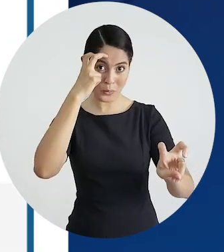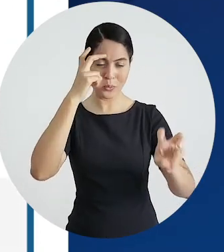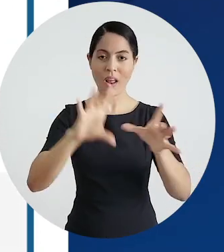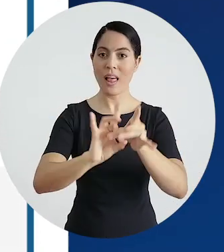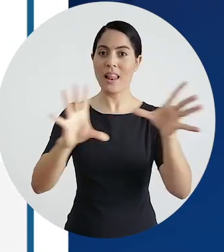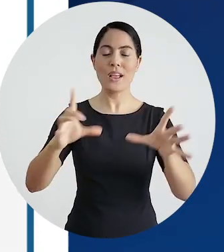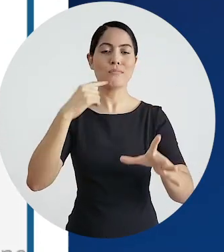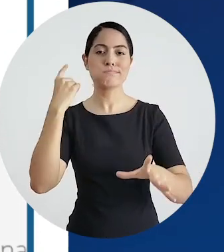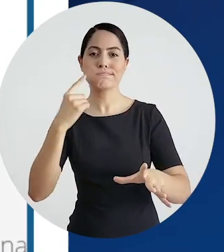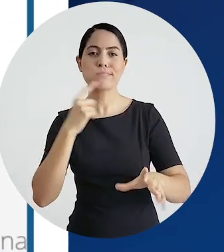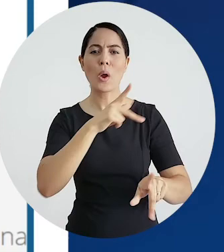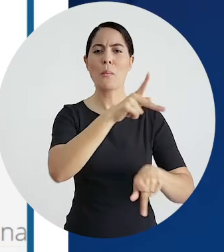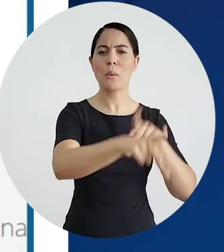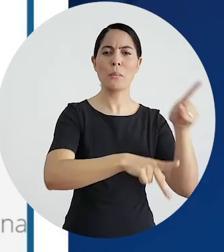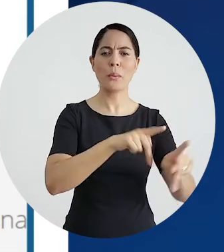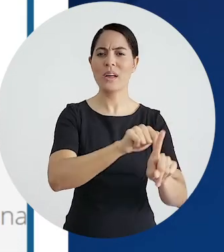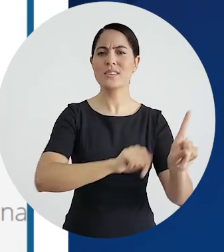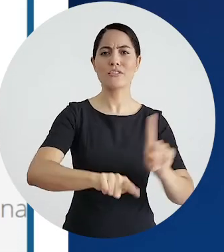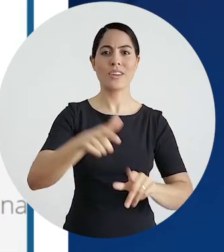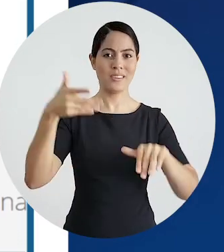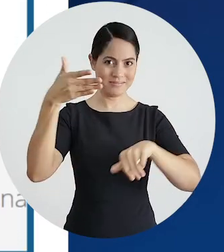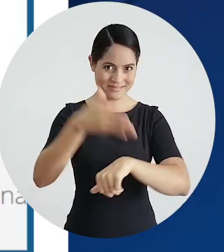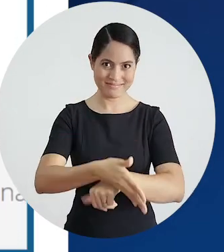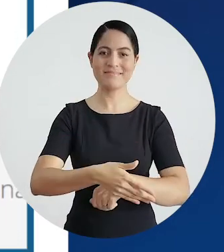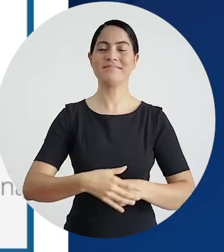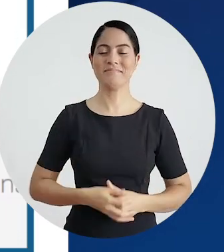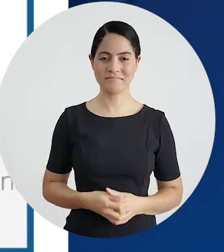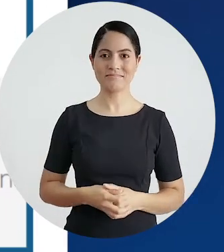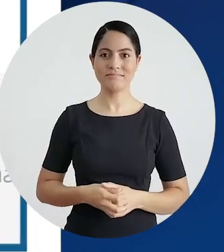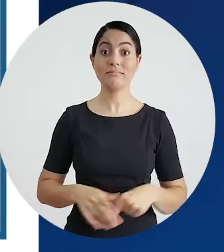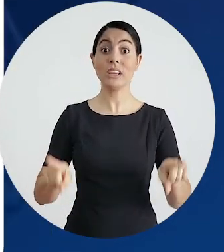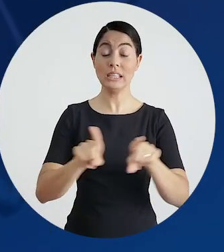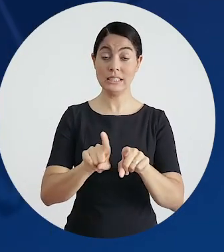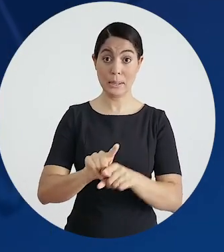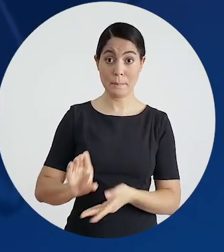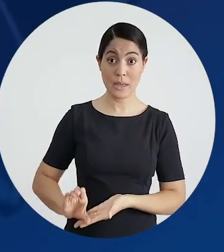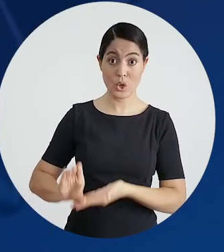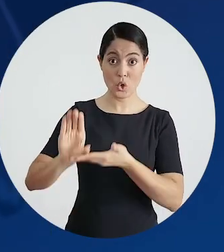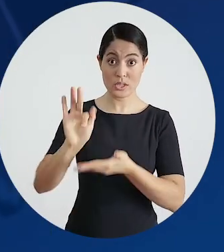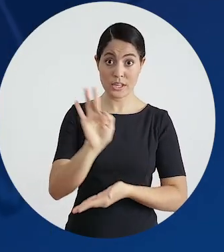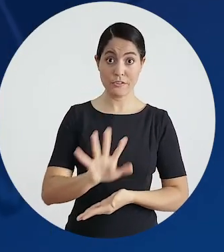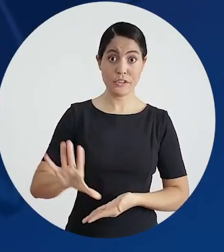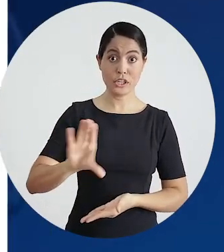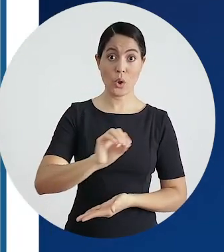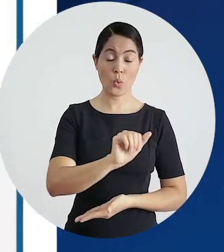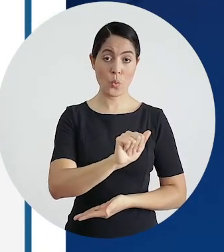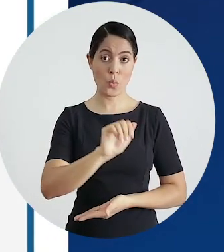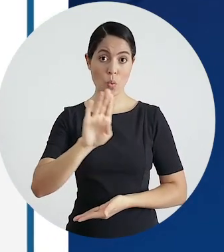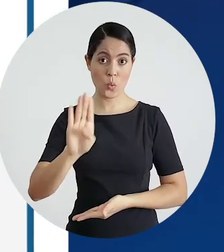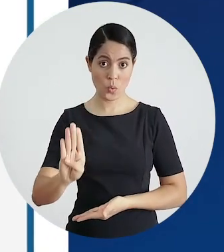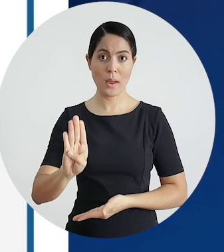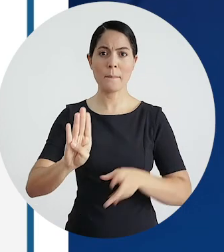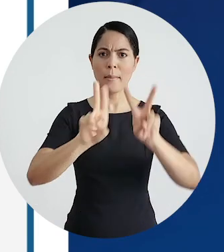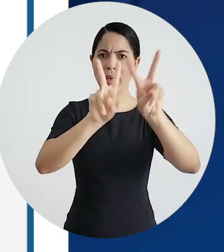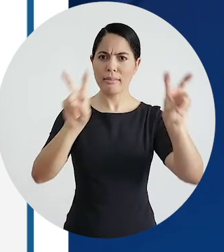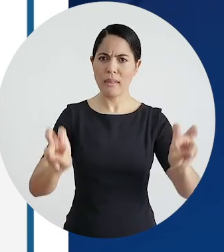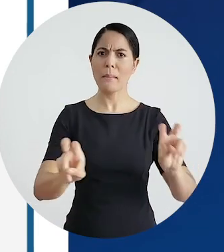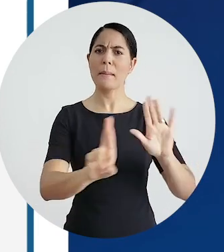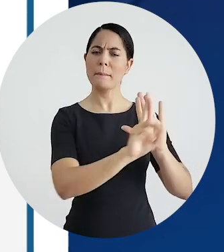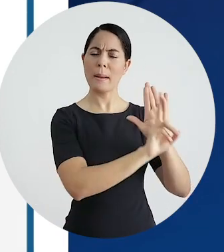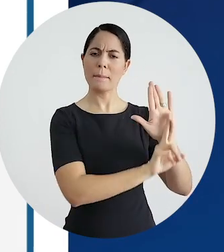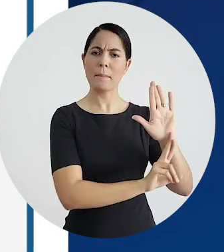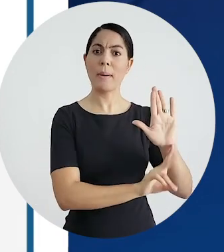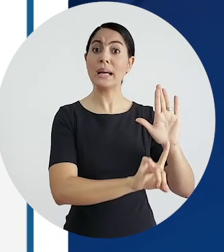e aberto para a participação de advogados e advogadas, além do público em geral. O Conselho Federal da OAB, por meio da